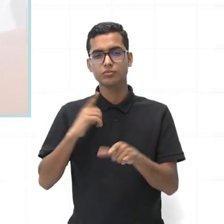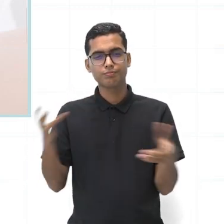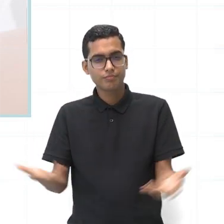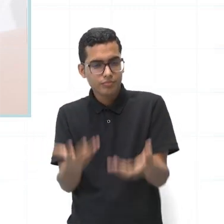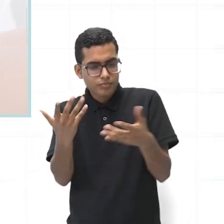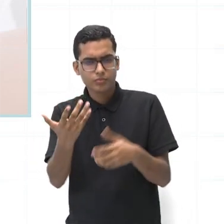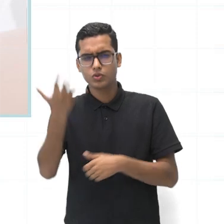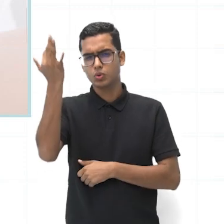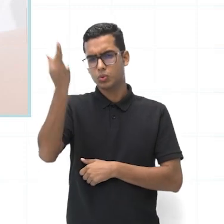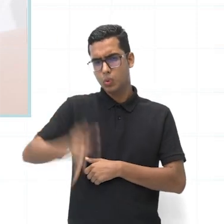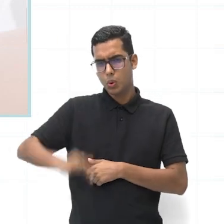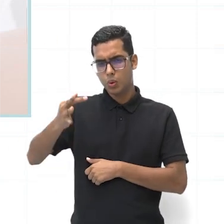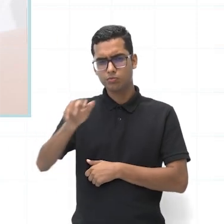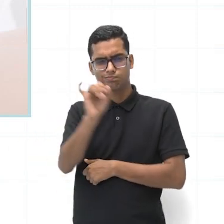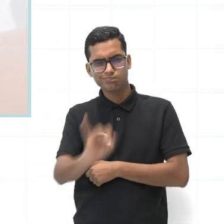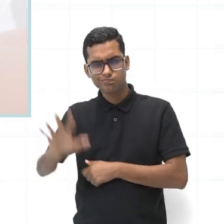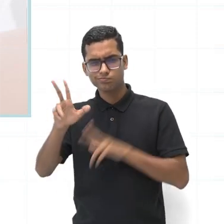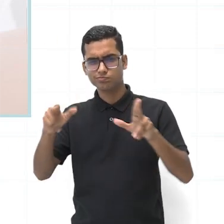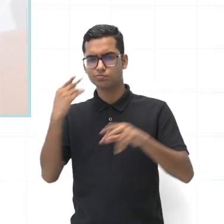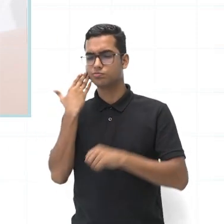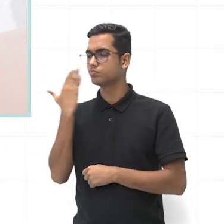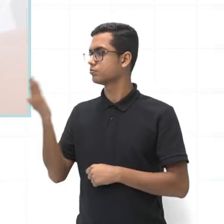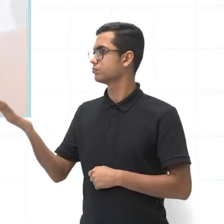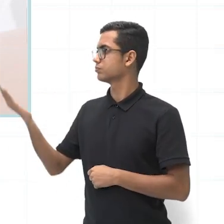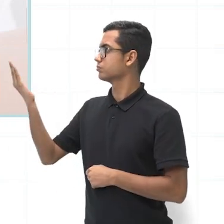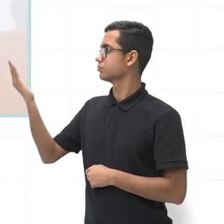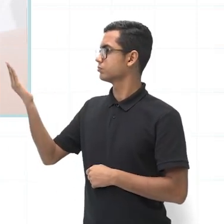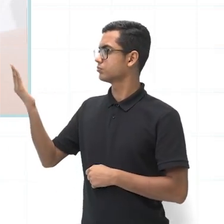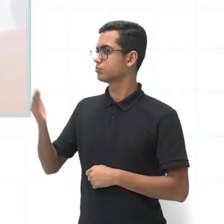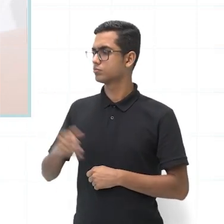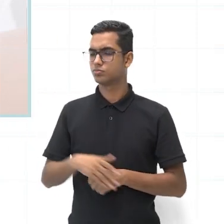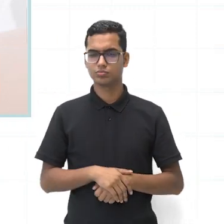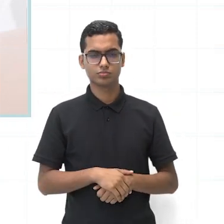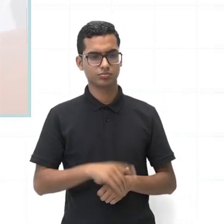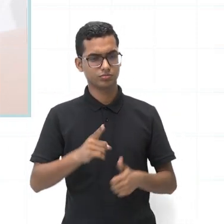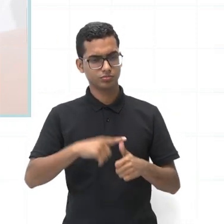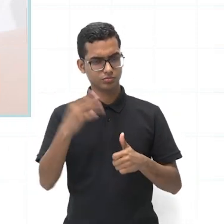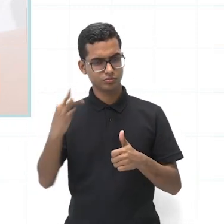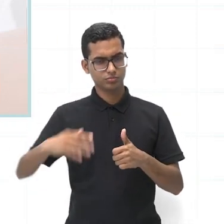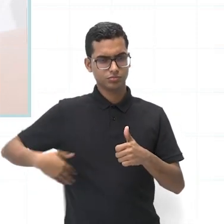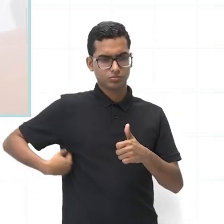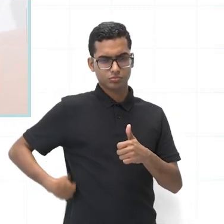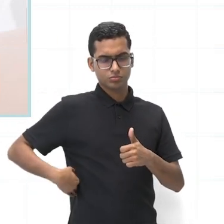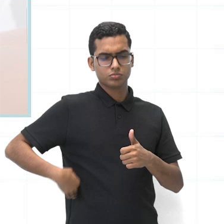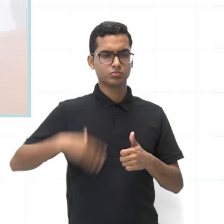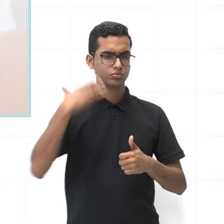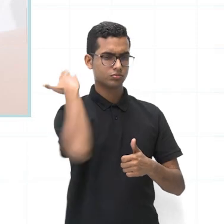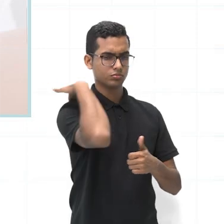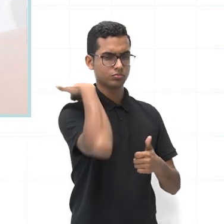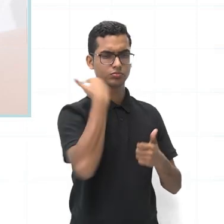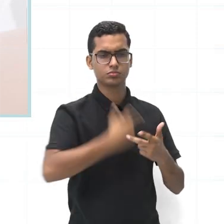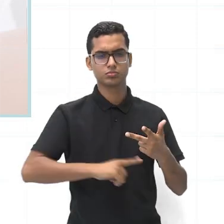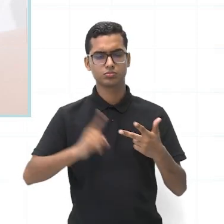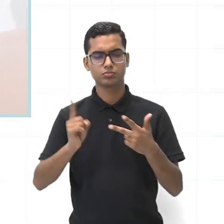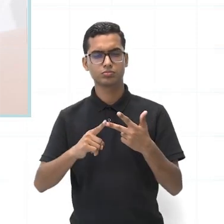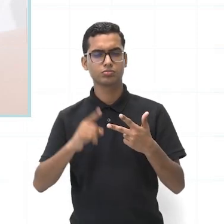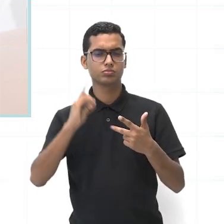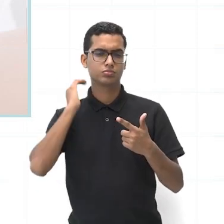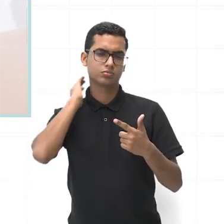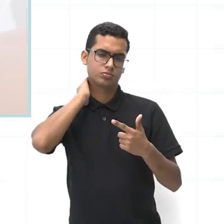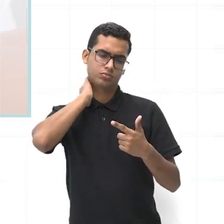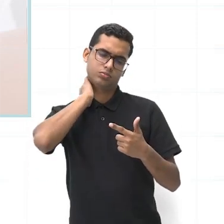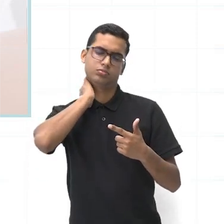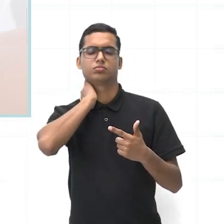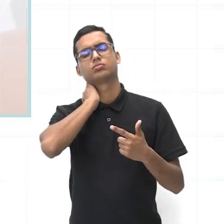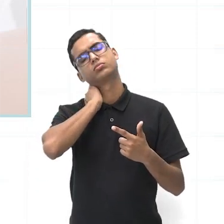né? Como está aí na imagem, olha, a pessoa com dor nas costas, dor no pescoço, nos ombros, vai gerar